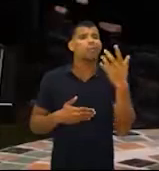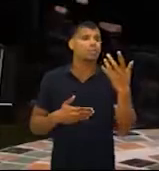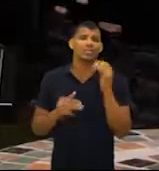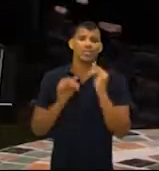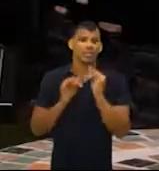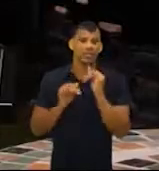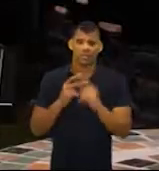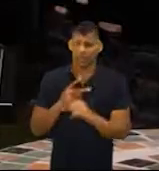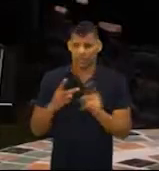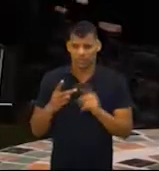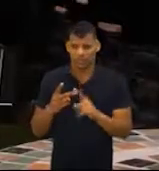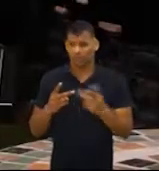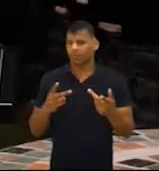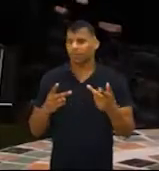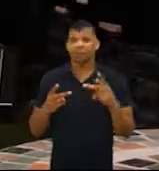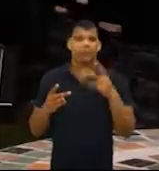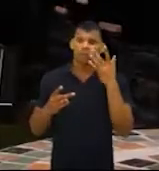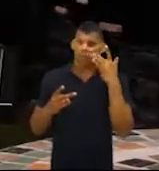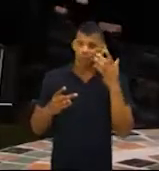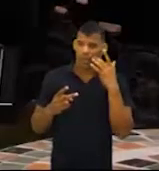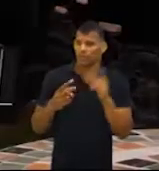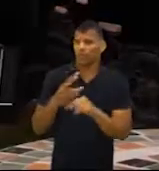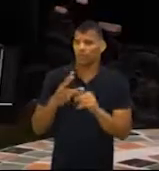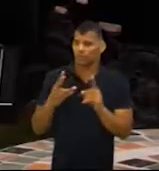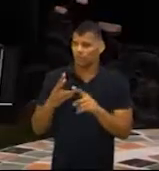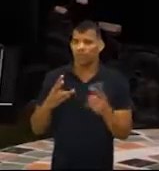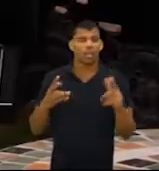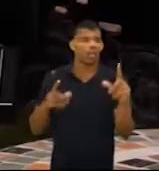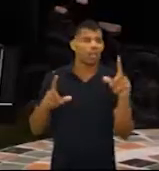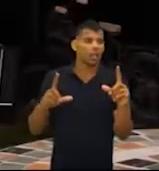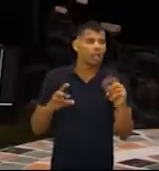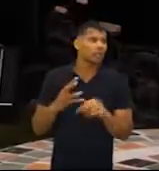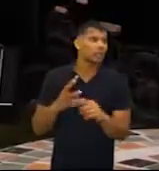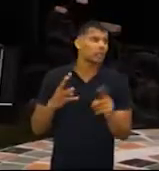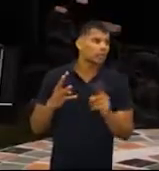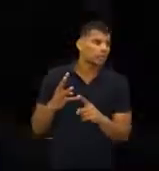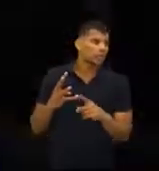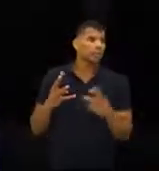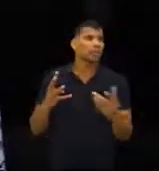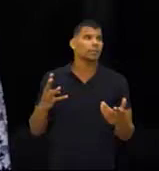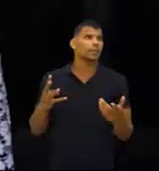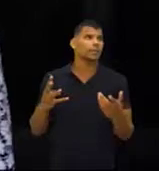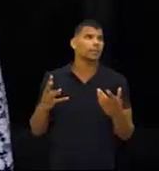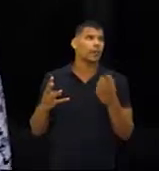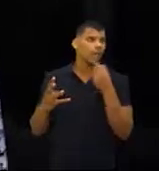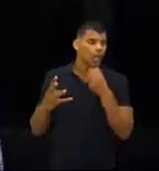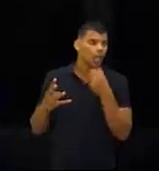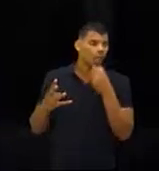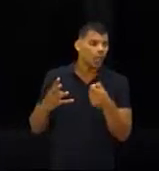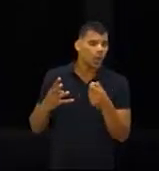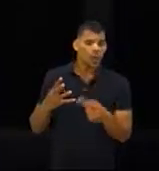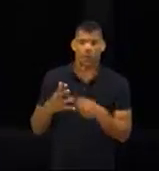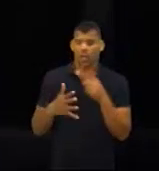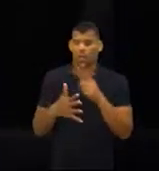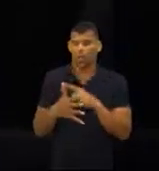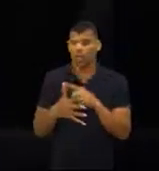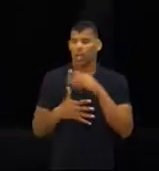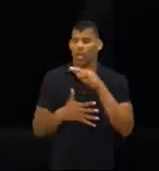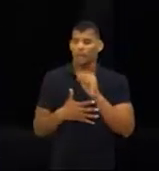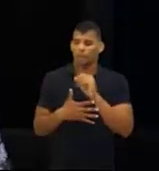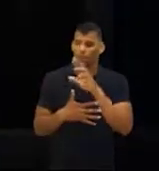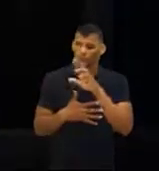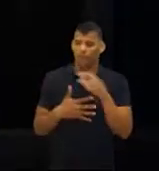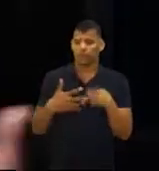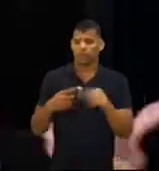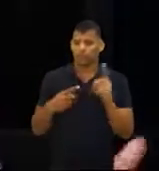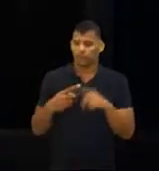só para música. Existe a internet, existe o teatro, existe a televisão, existe a cantora